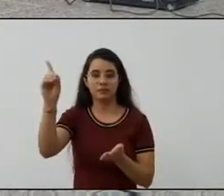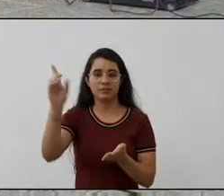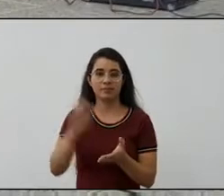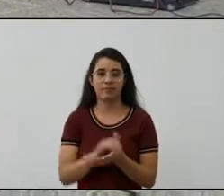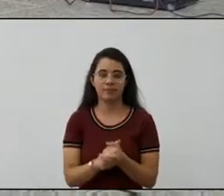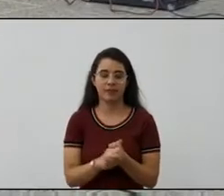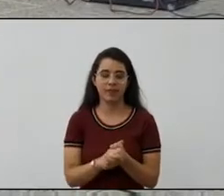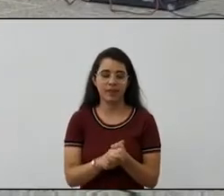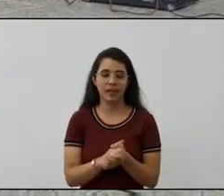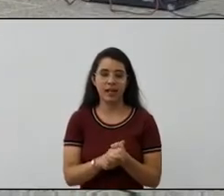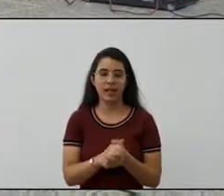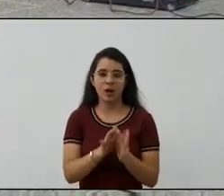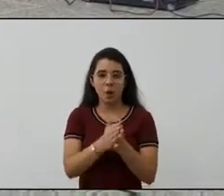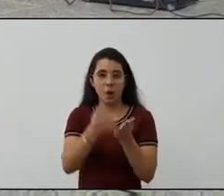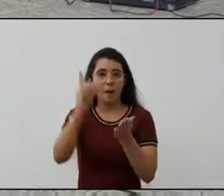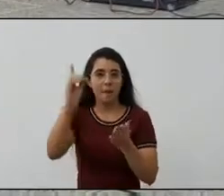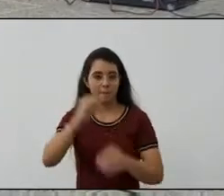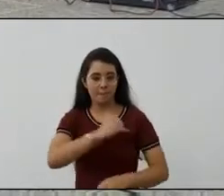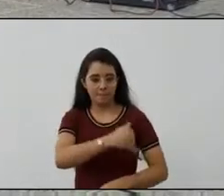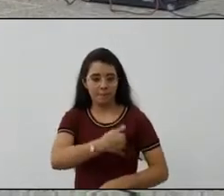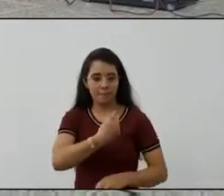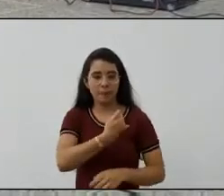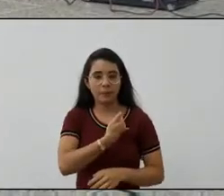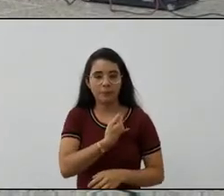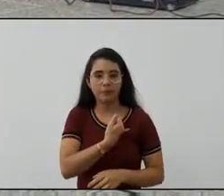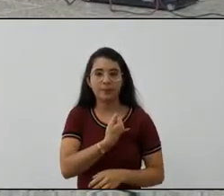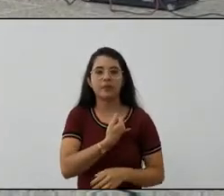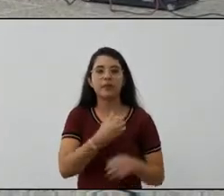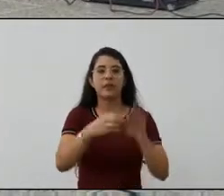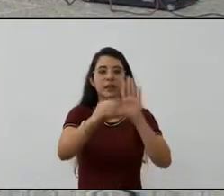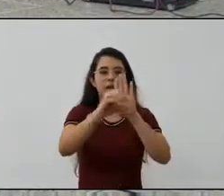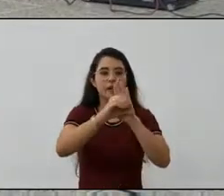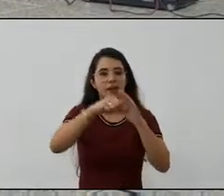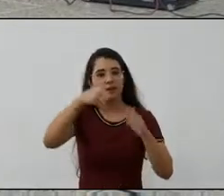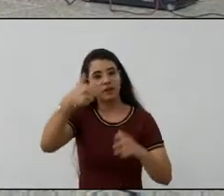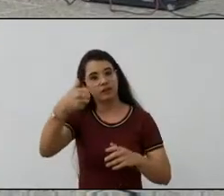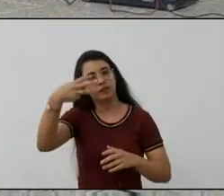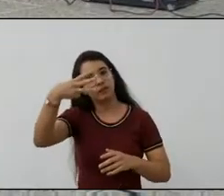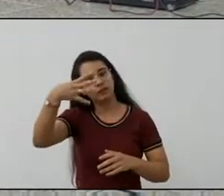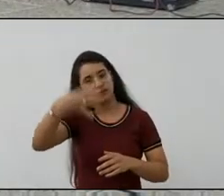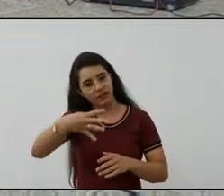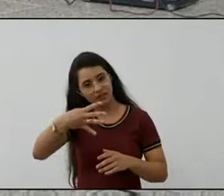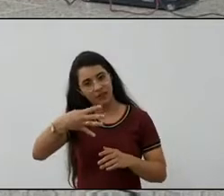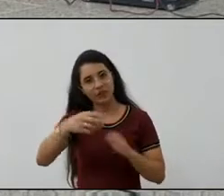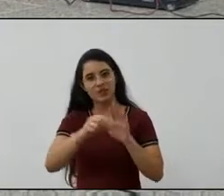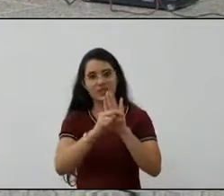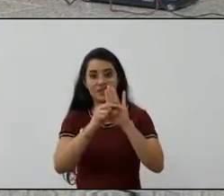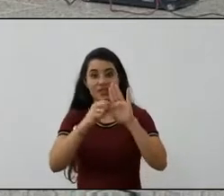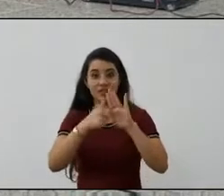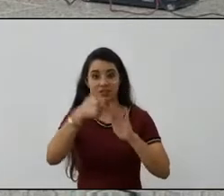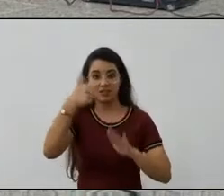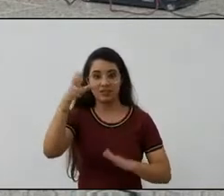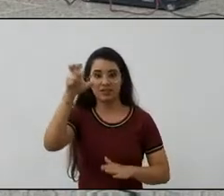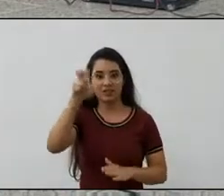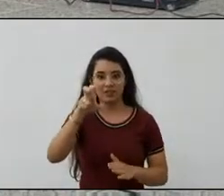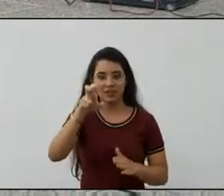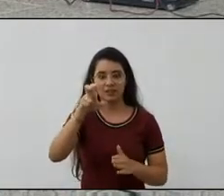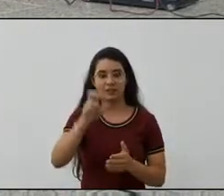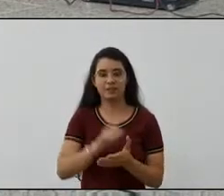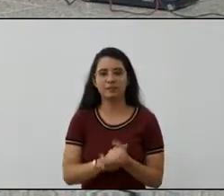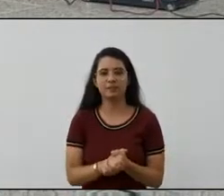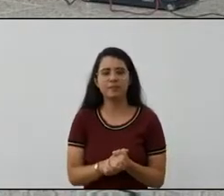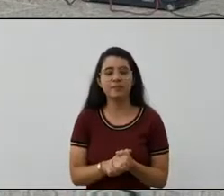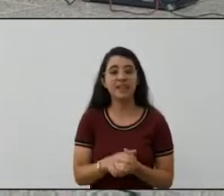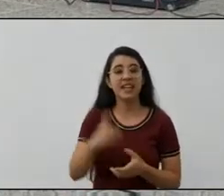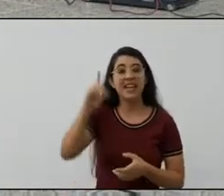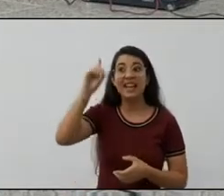João 14, versículo 15 a seguir. Deus esses dias tem me incomodado com essa